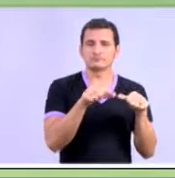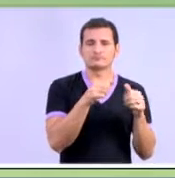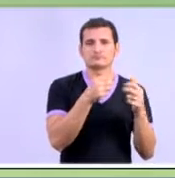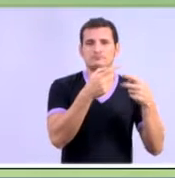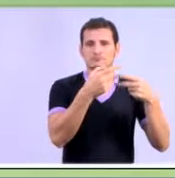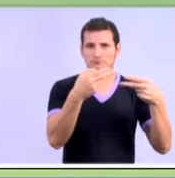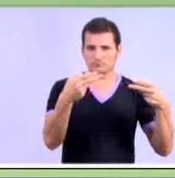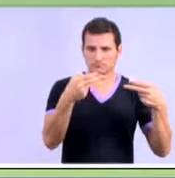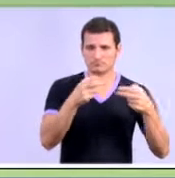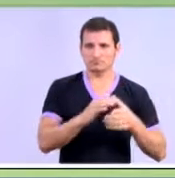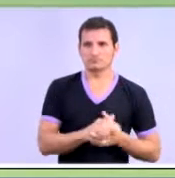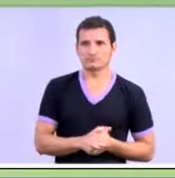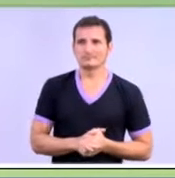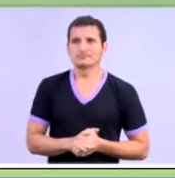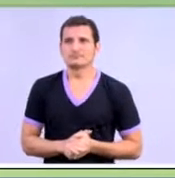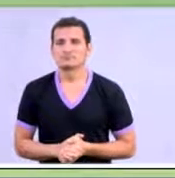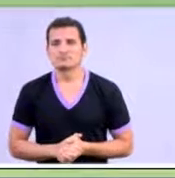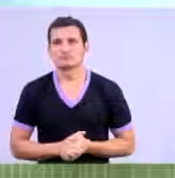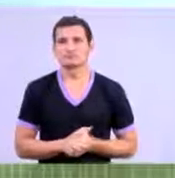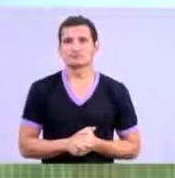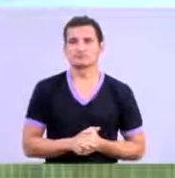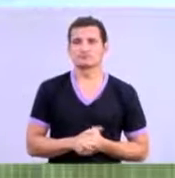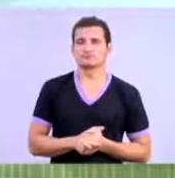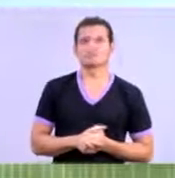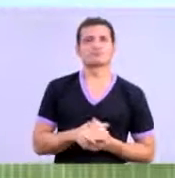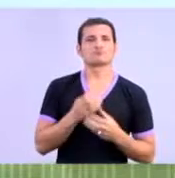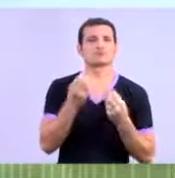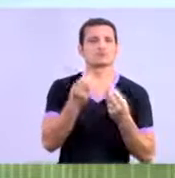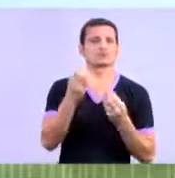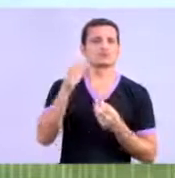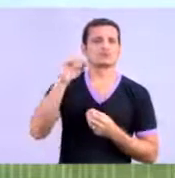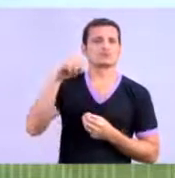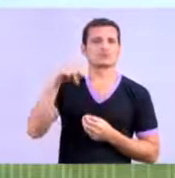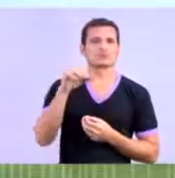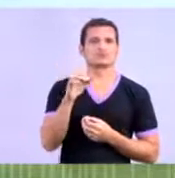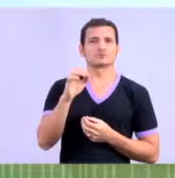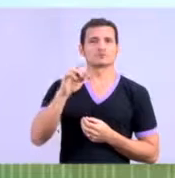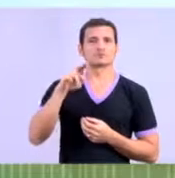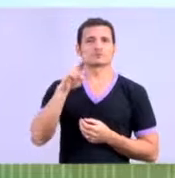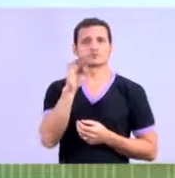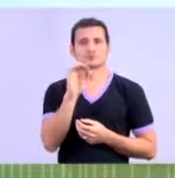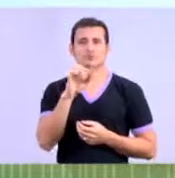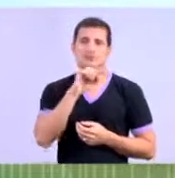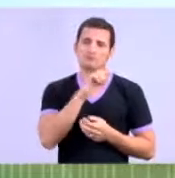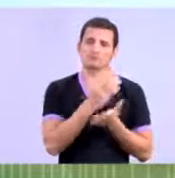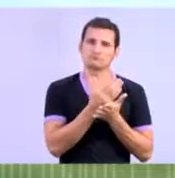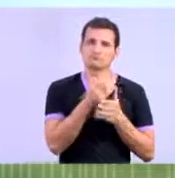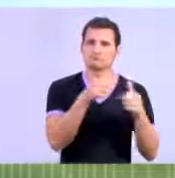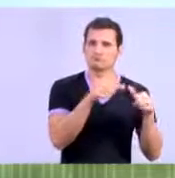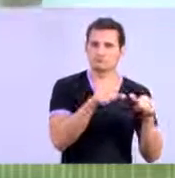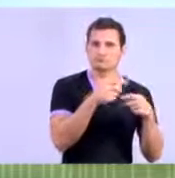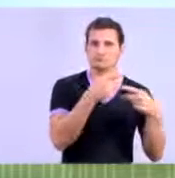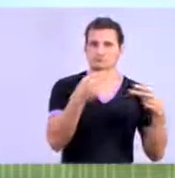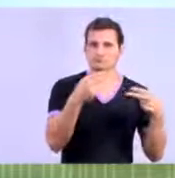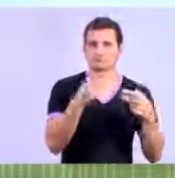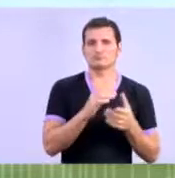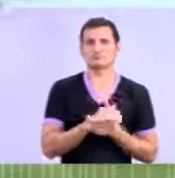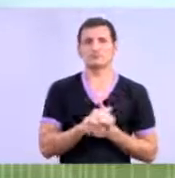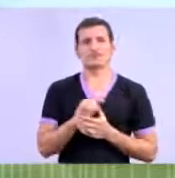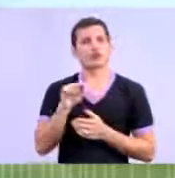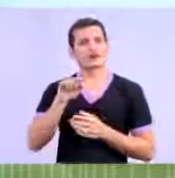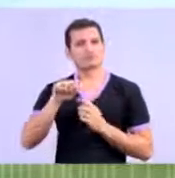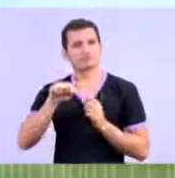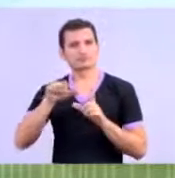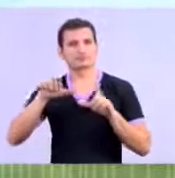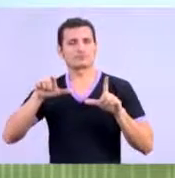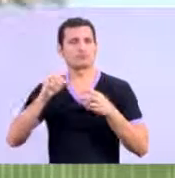de um objeto. Tá? Esse é o objetivo. Professor, para que serve o construtor? Definir o estado inicial do objeto. Quando é que o construtor é executado? Ele sempre é executado